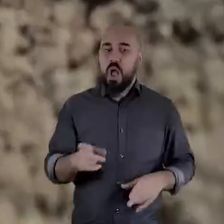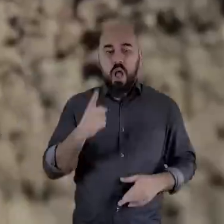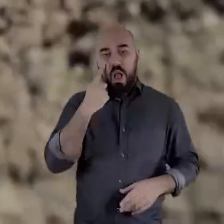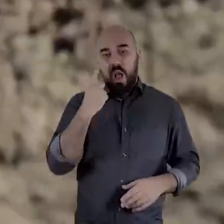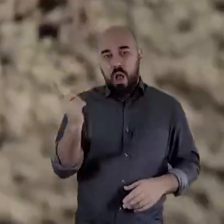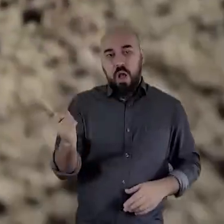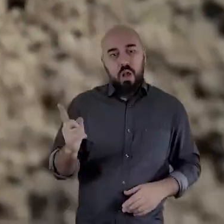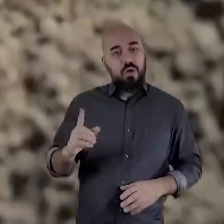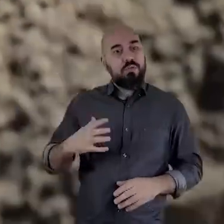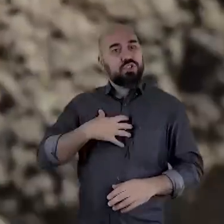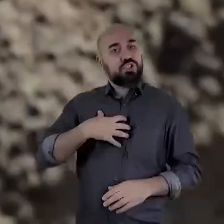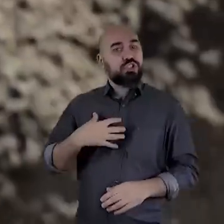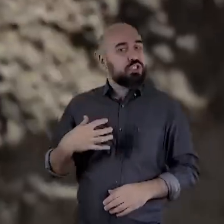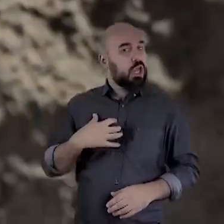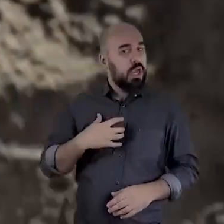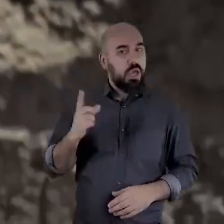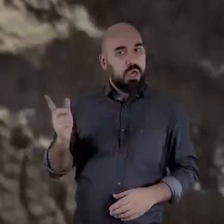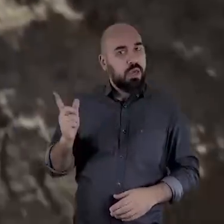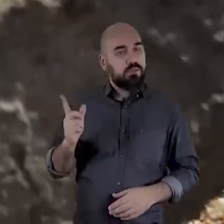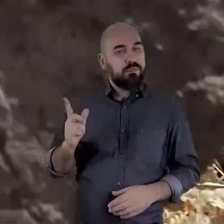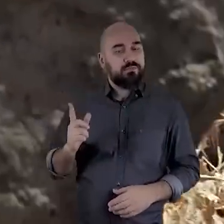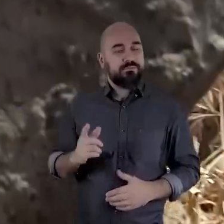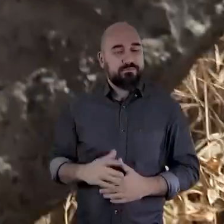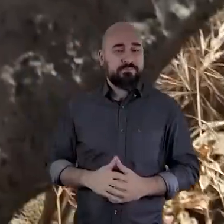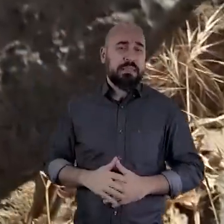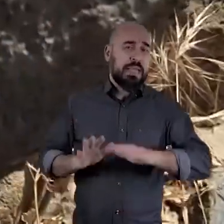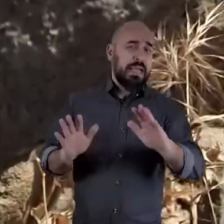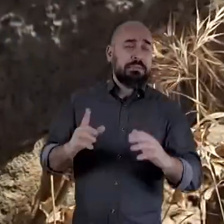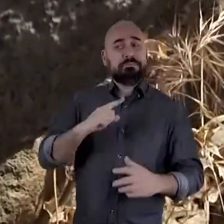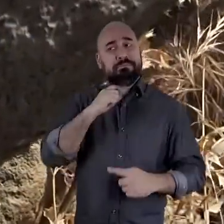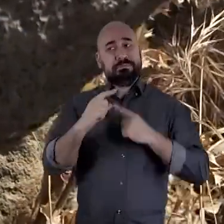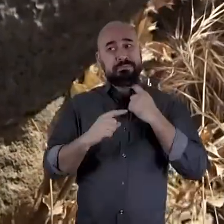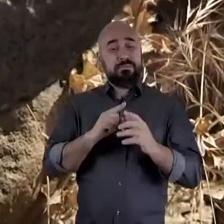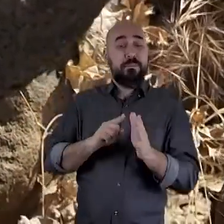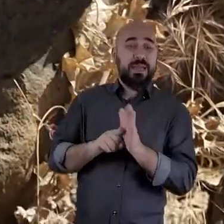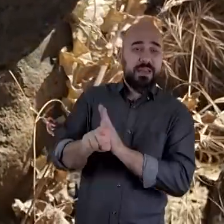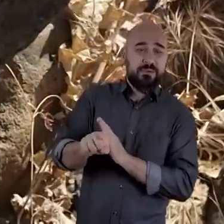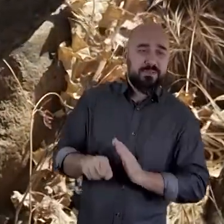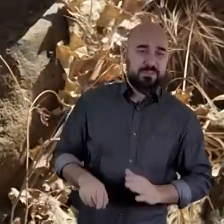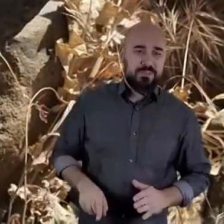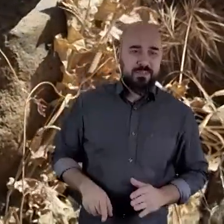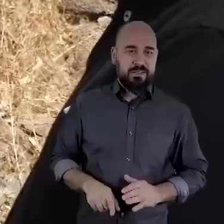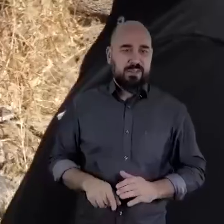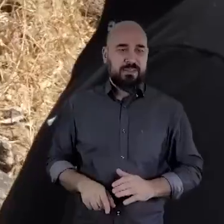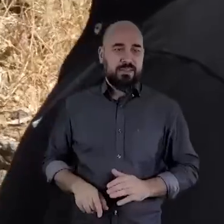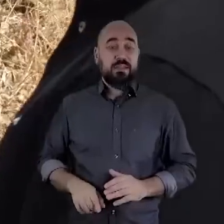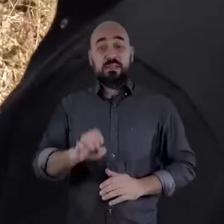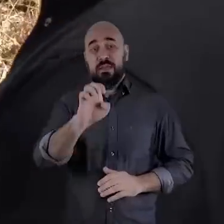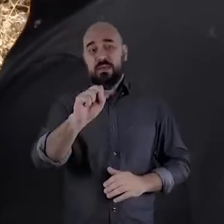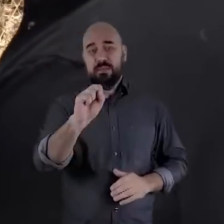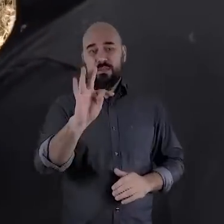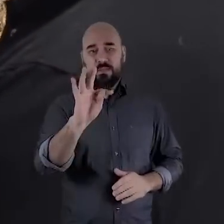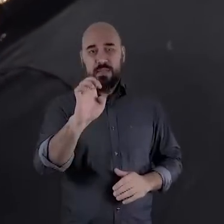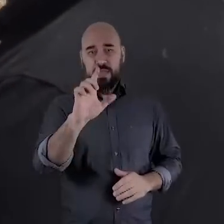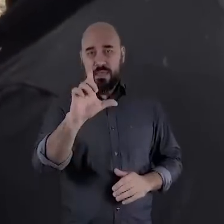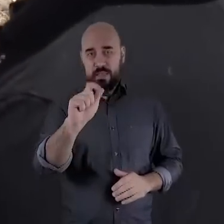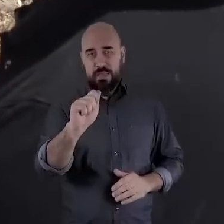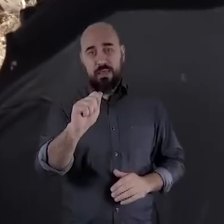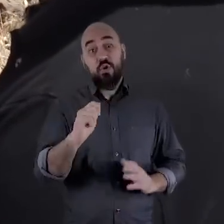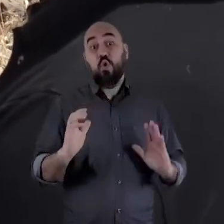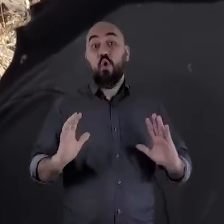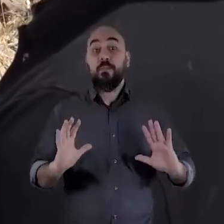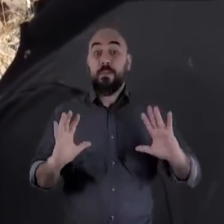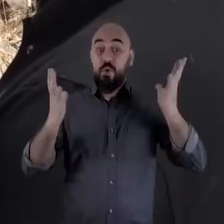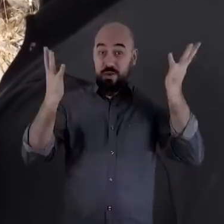especialmente daquela. Aí, professor, a gente pergunta, essas estelas... aliás, eu não expliquei para você em casa o que seria uma estela